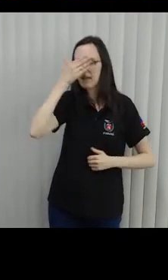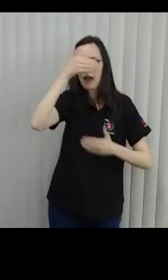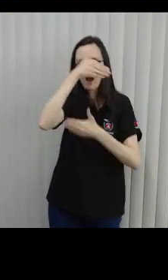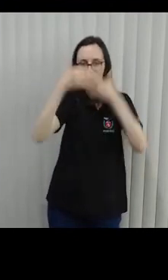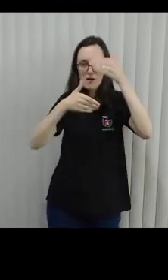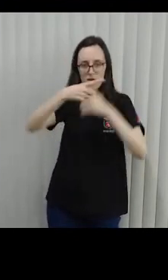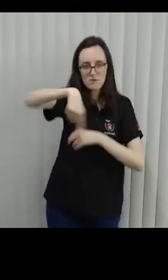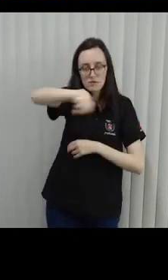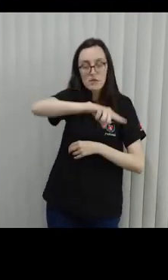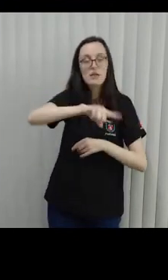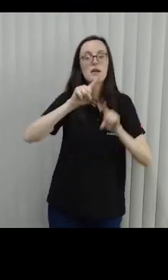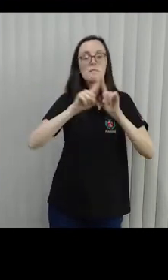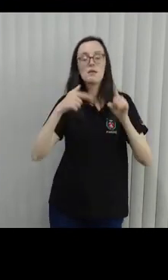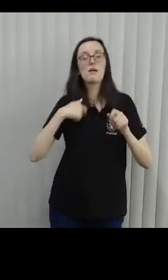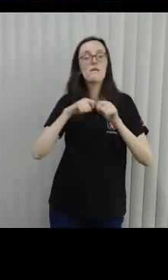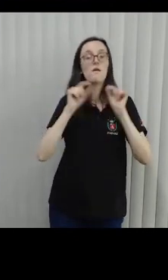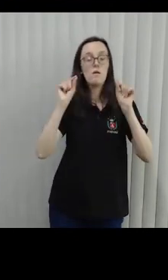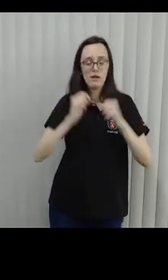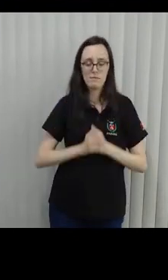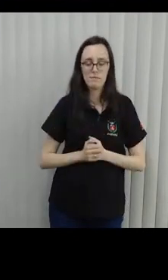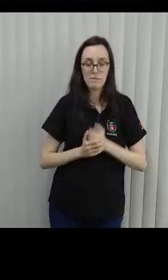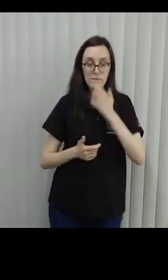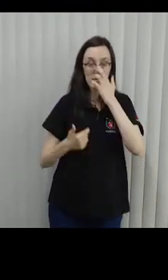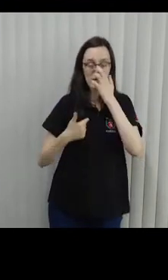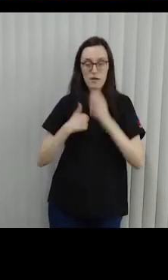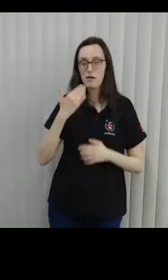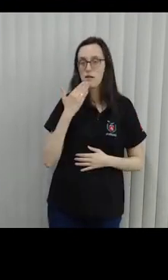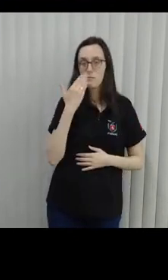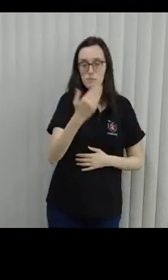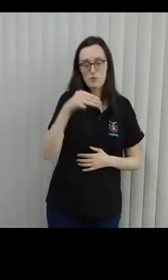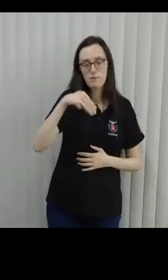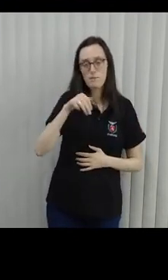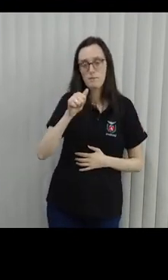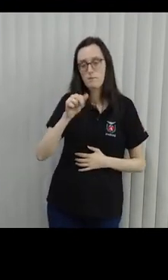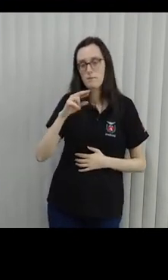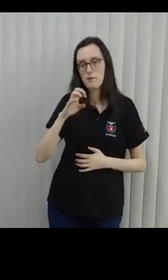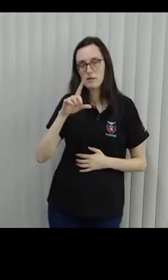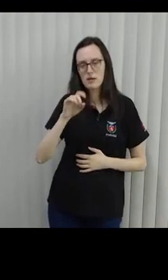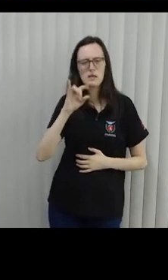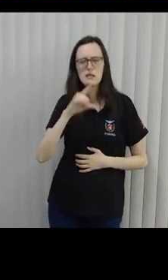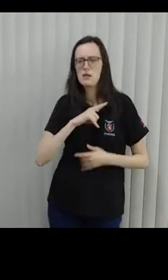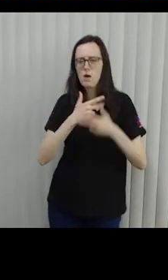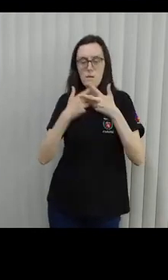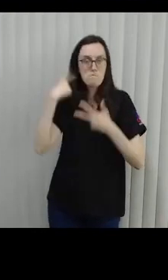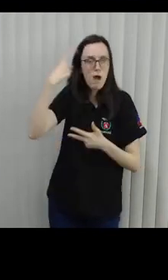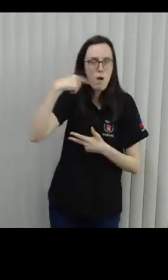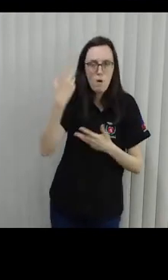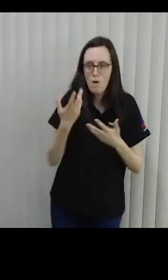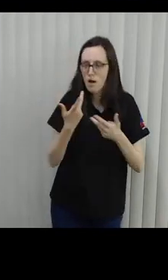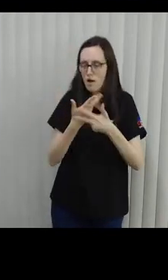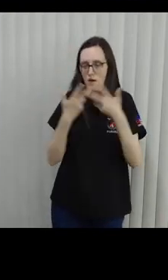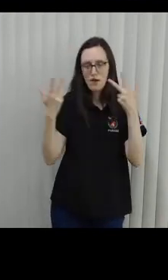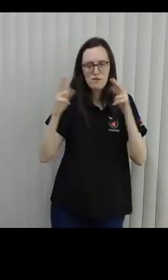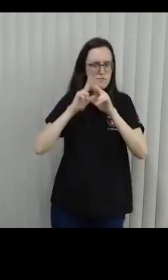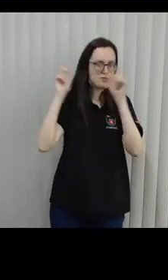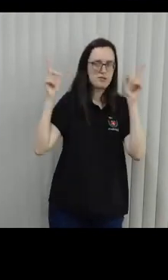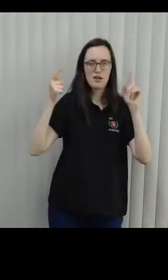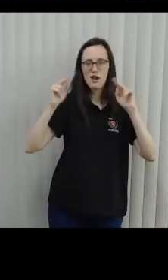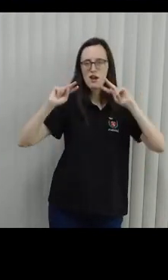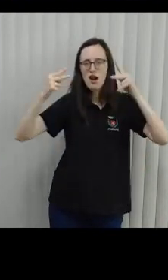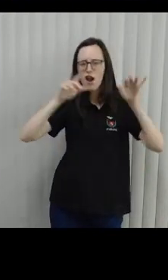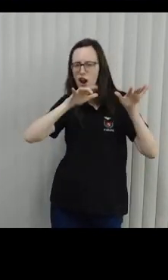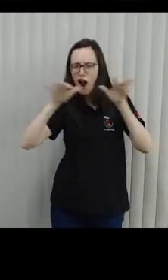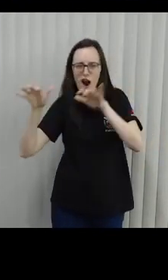vocês, e o que eu vou fazer? Eu vou pedir para que o Marcelo, quando tiver alguma coisa muito maluca, aqui, um código muito doido, ele